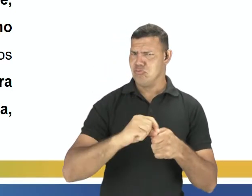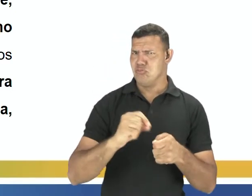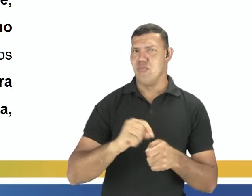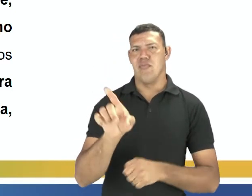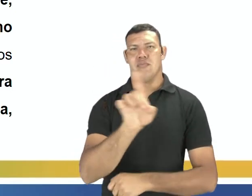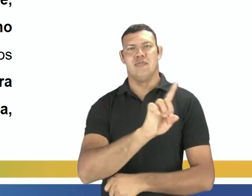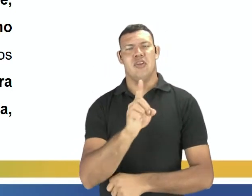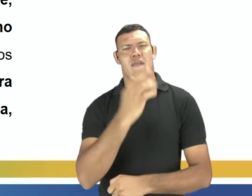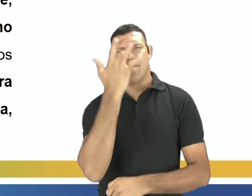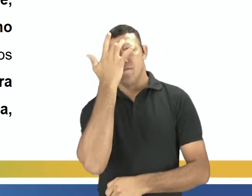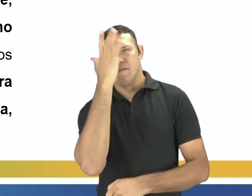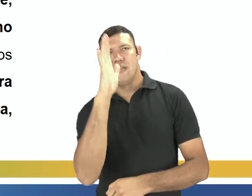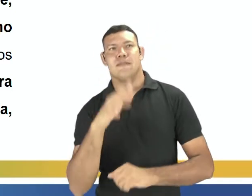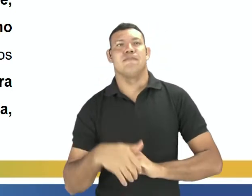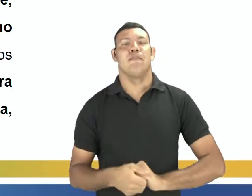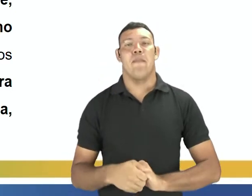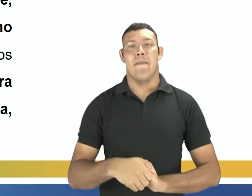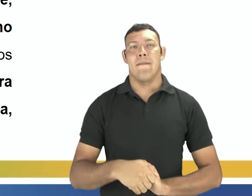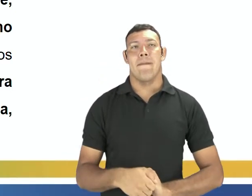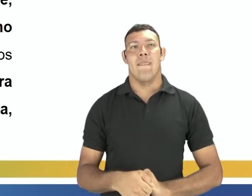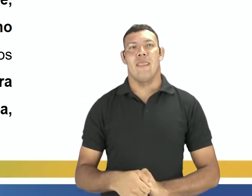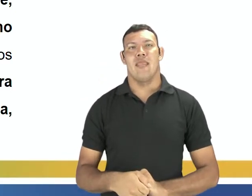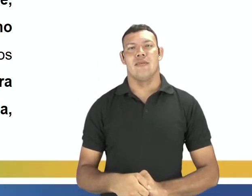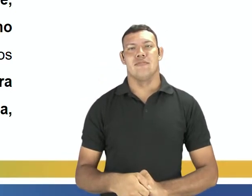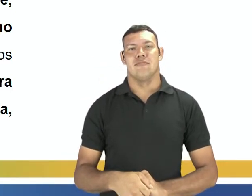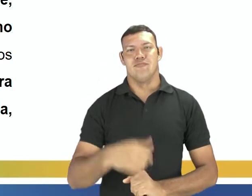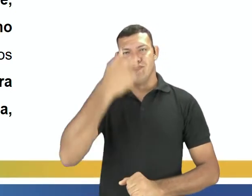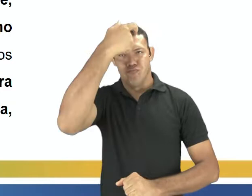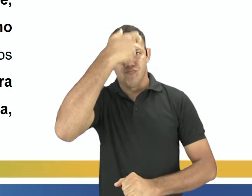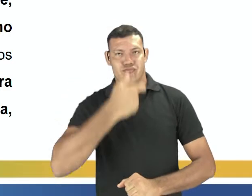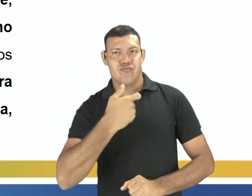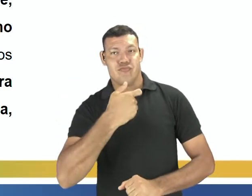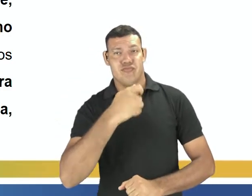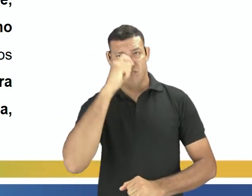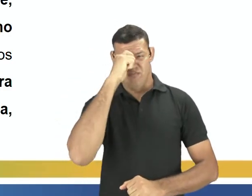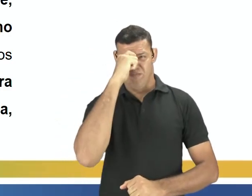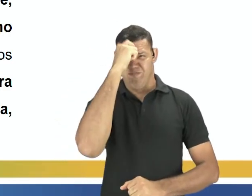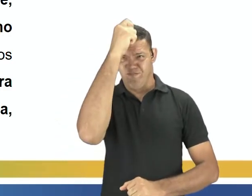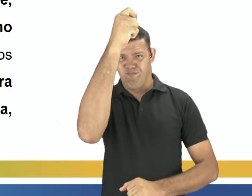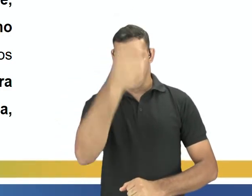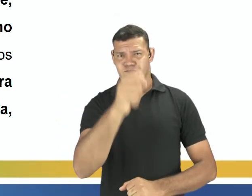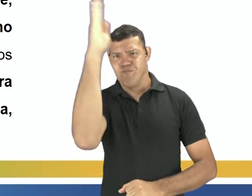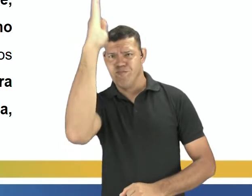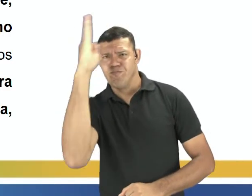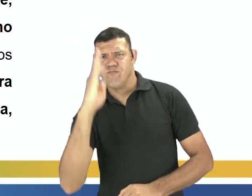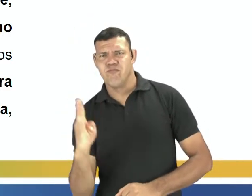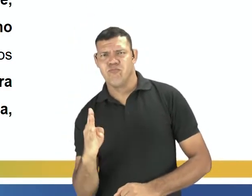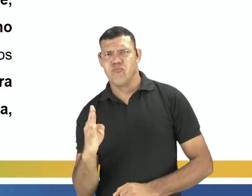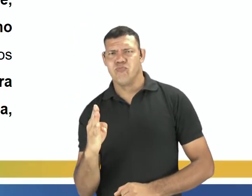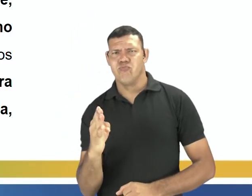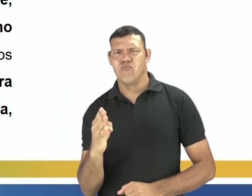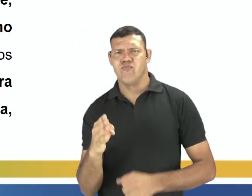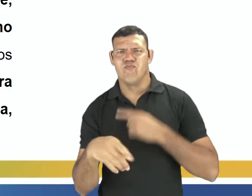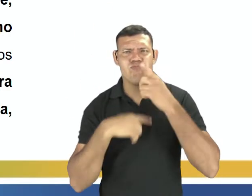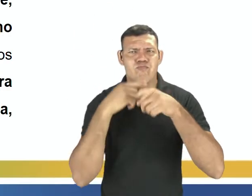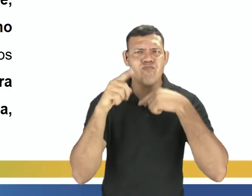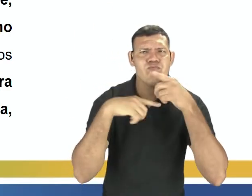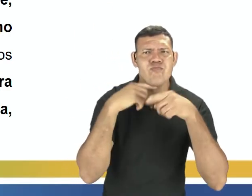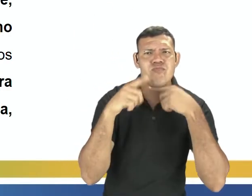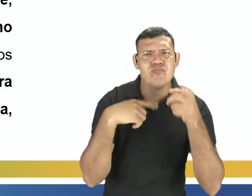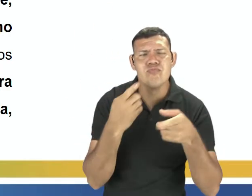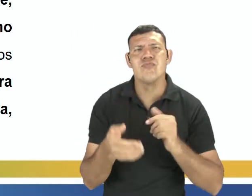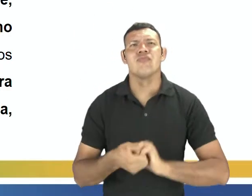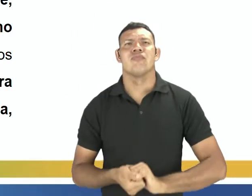de vocês depois. Vamos lá. Cara de pau do brasileiro. A honestidade do Brasil é muito questionável. Será? Vamos